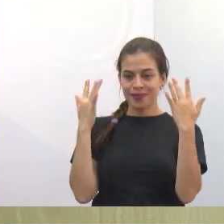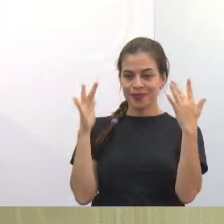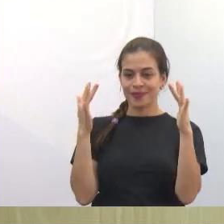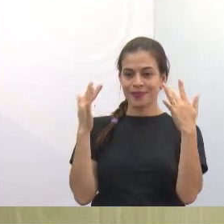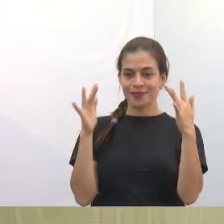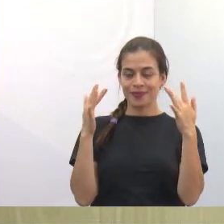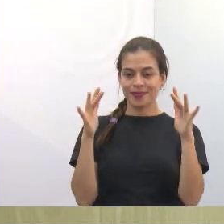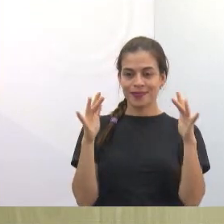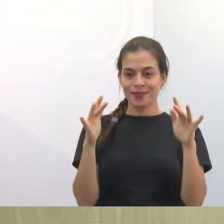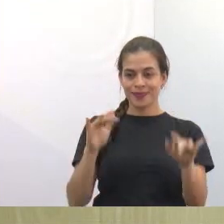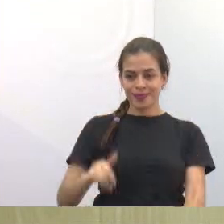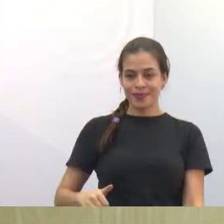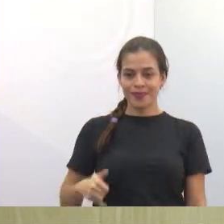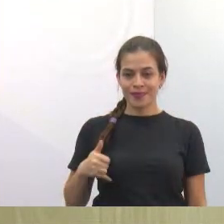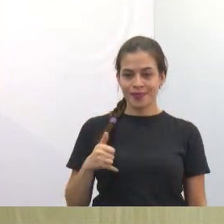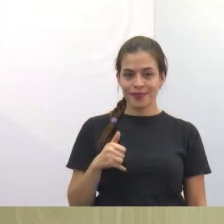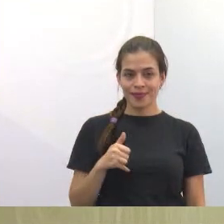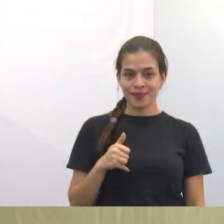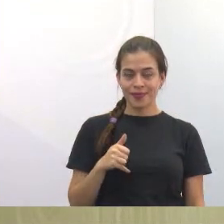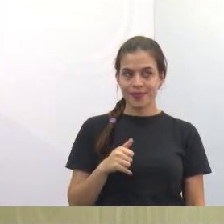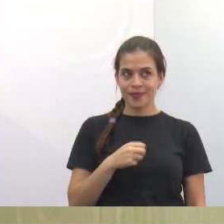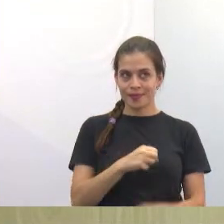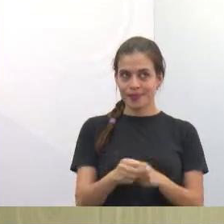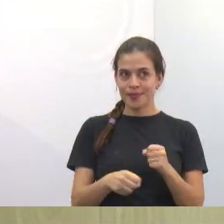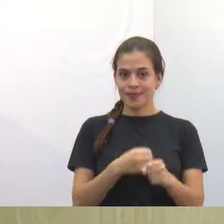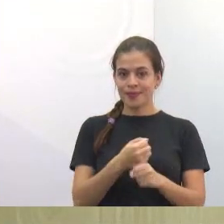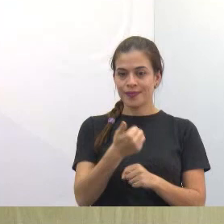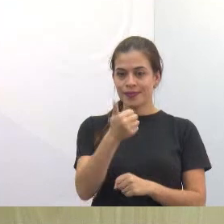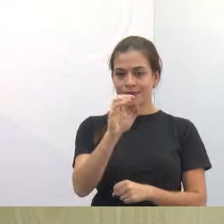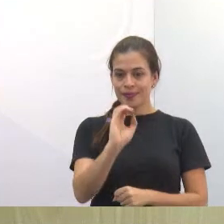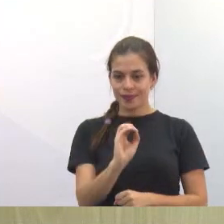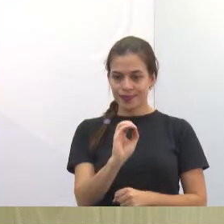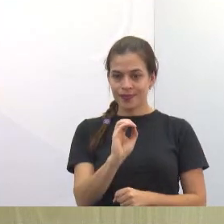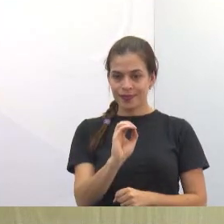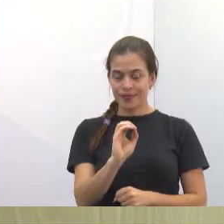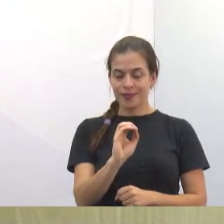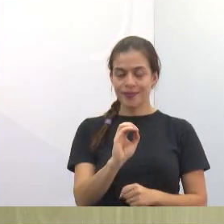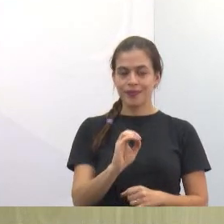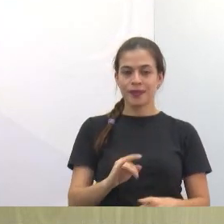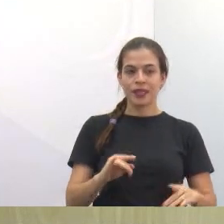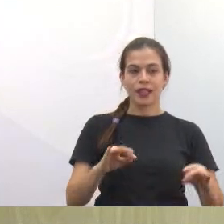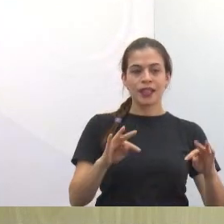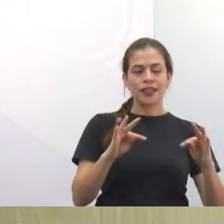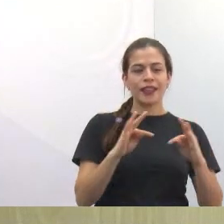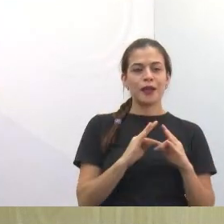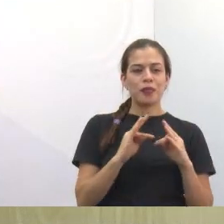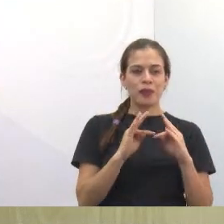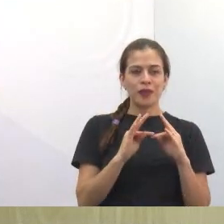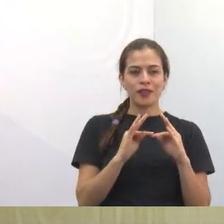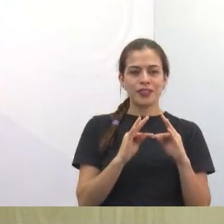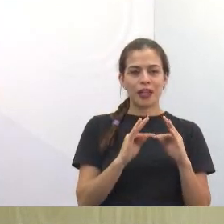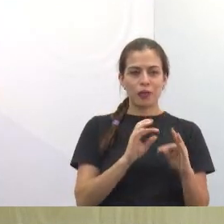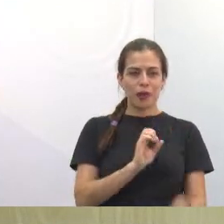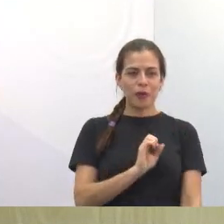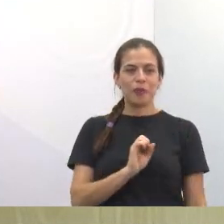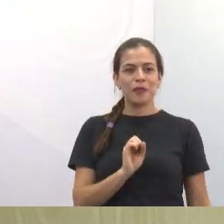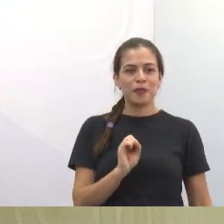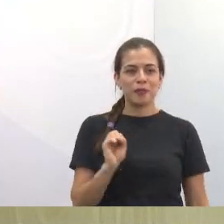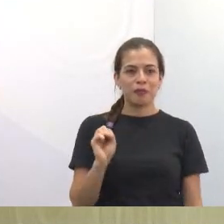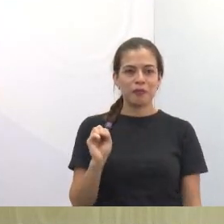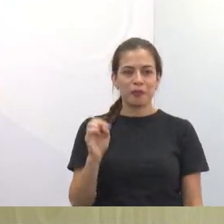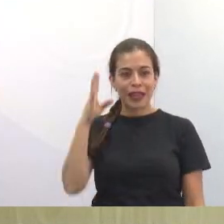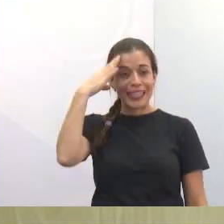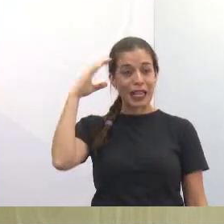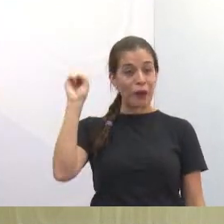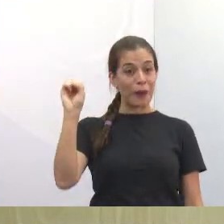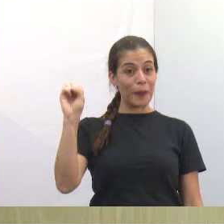pelo transcurso do aniversário de 10 anos de existência do Templo de Salomão, comemorado em 31 de julho. O Templo de Salomão